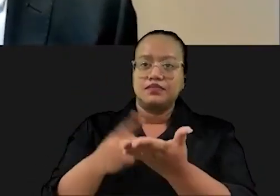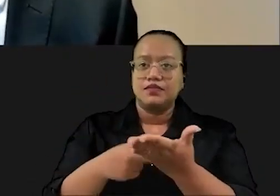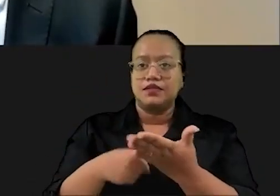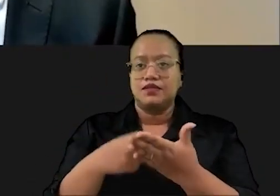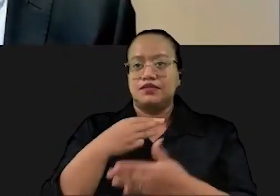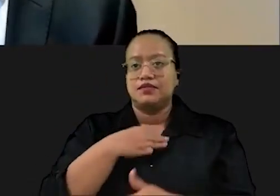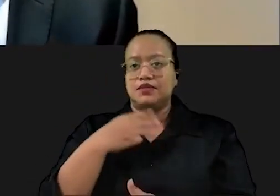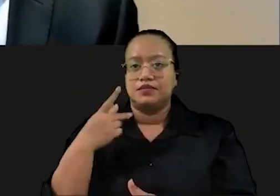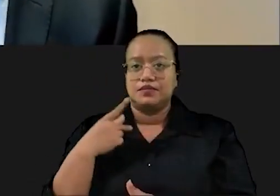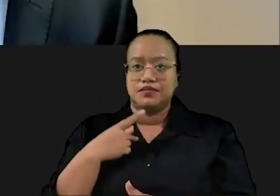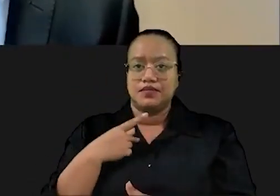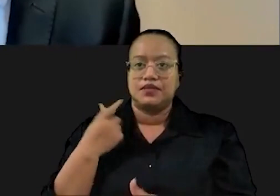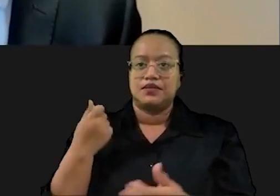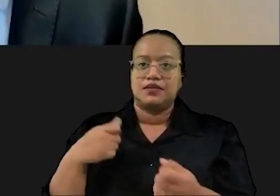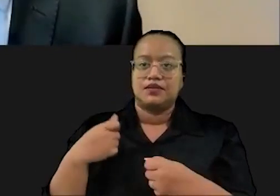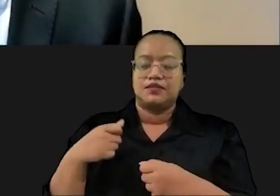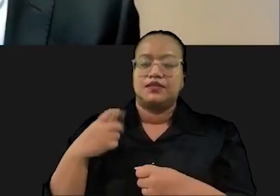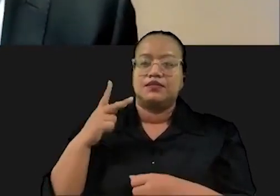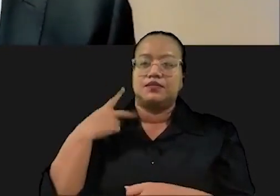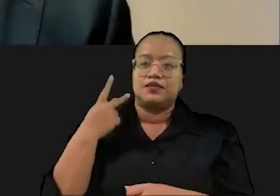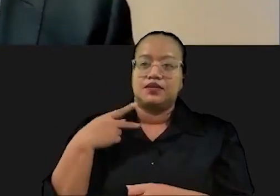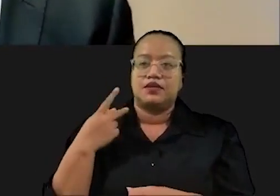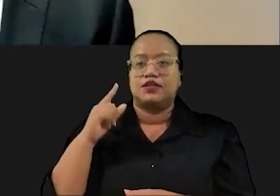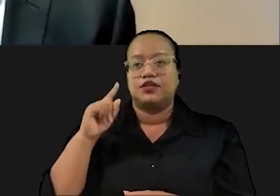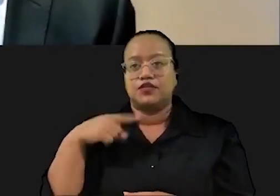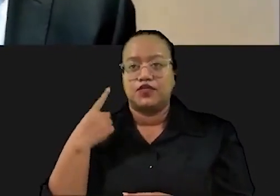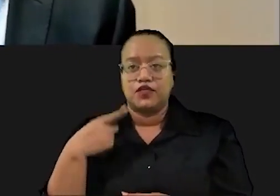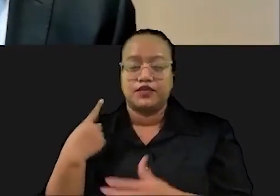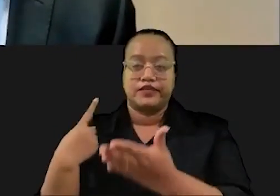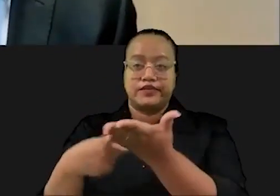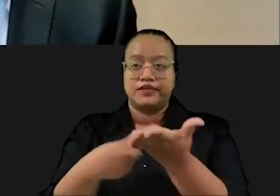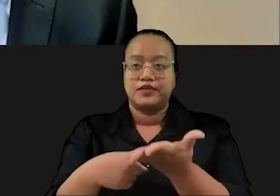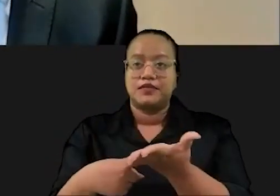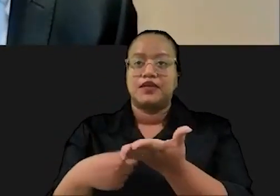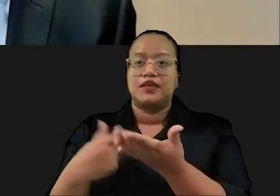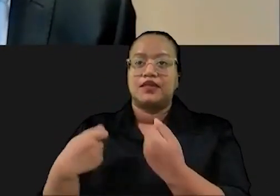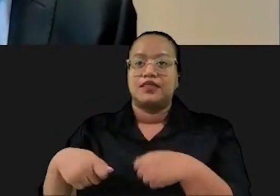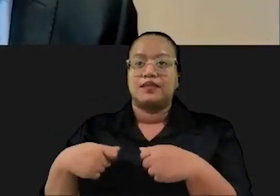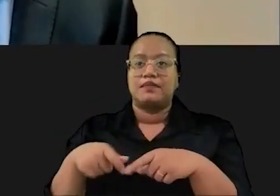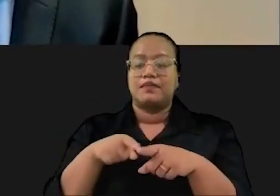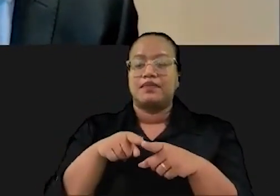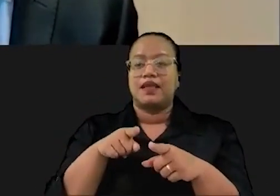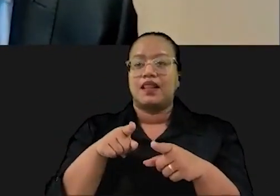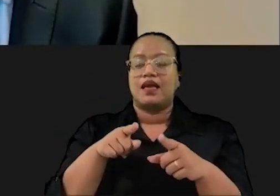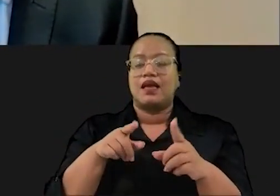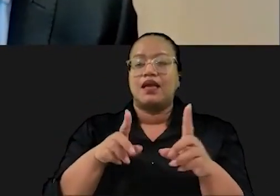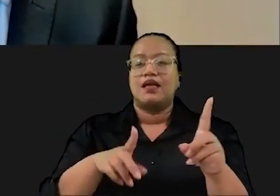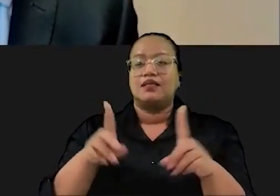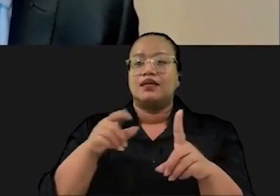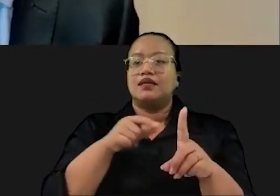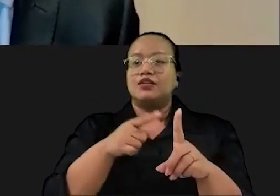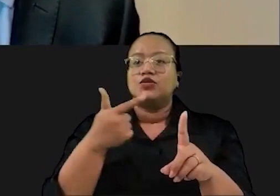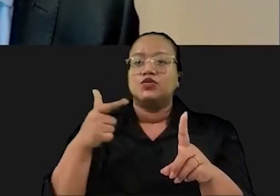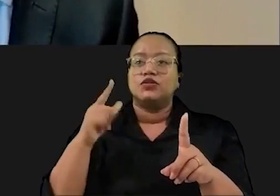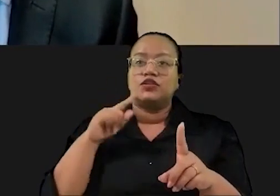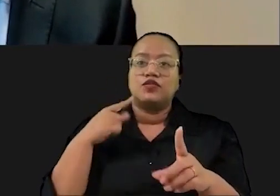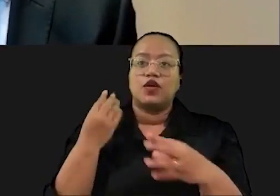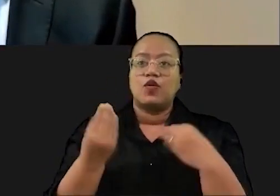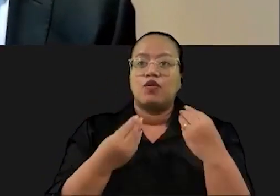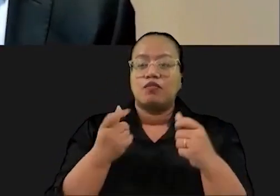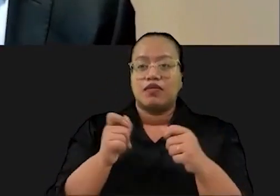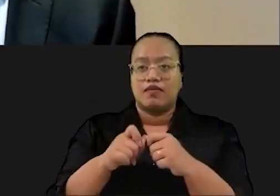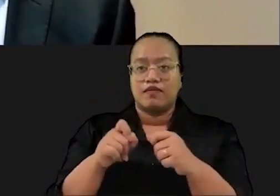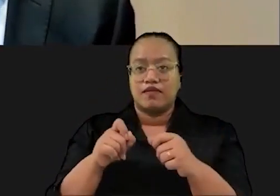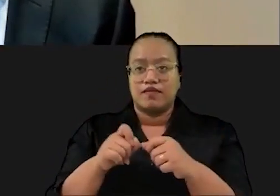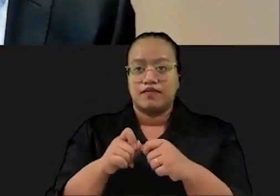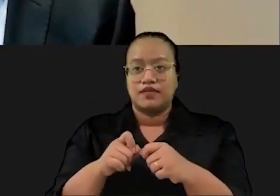com a Advocacia, precisa pensar nas partes que não têm advogados, como que nós vamos tratar dessas partes. Por exemplo, a doutora Daldice criou dentro da coordenadoria do GEFES